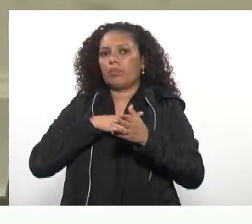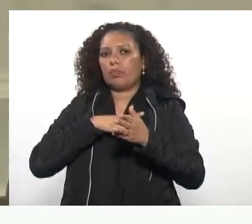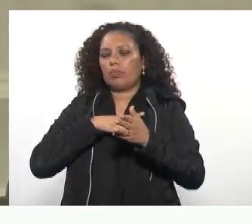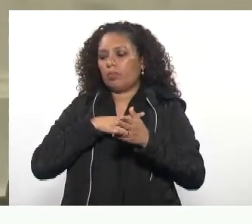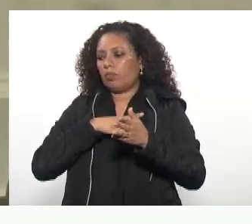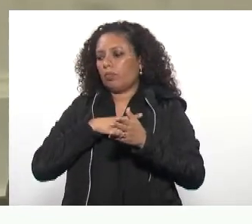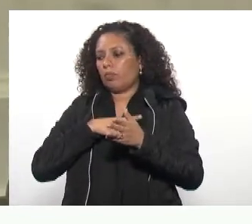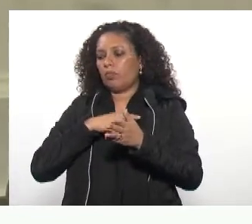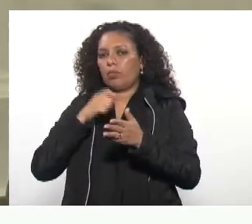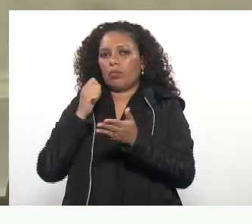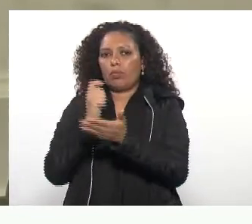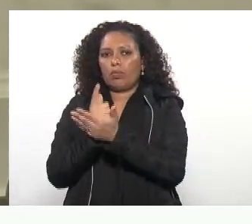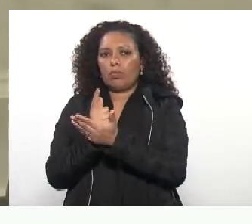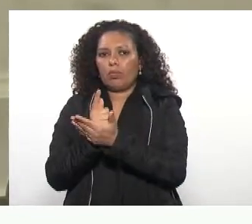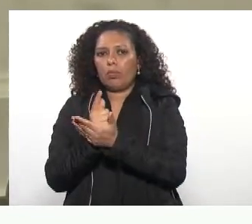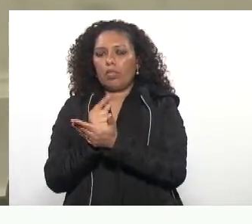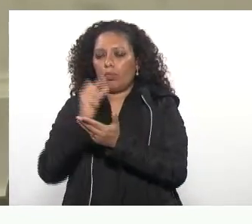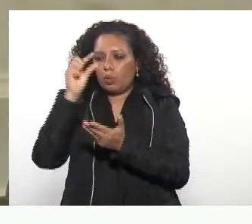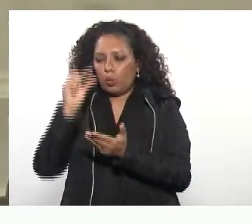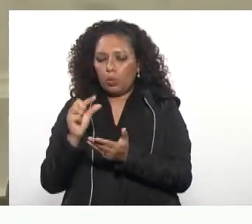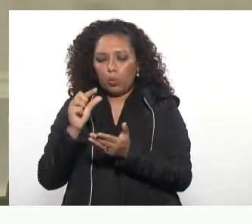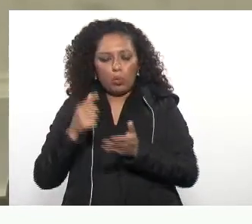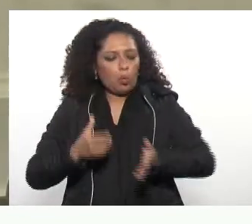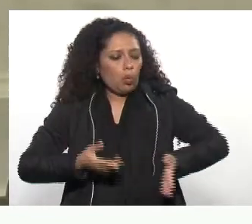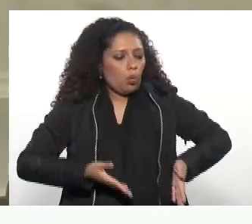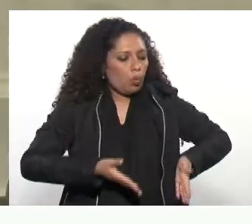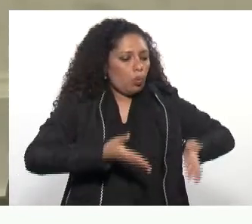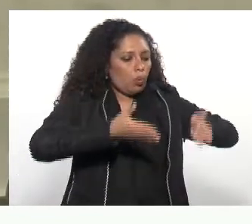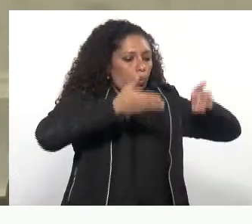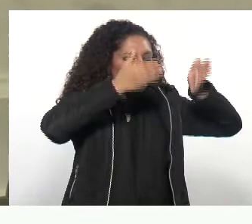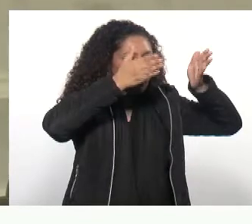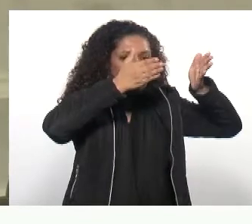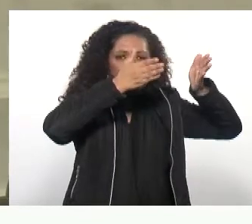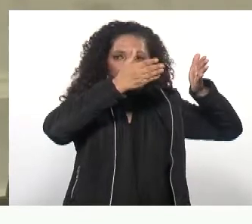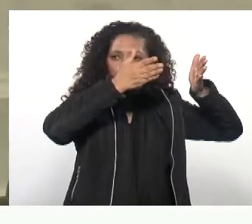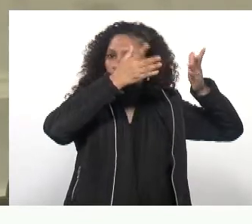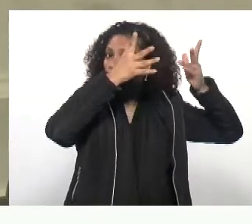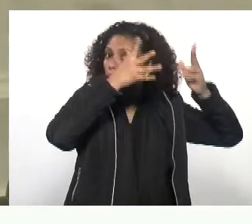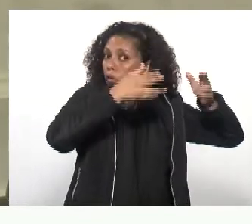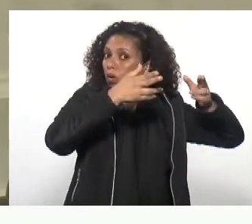tarifa mínima. E num outro bloco, com a mesma característica,